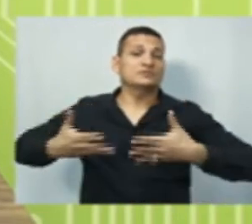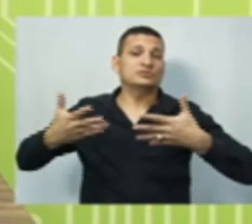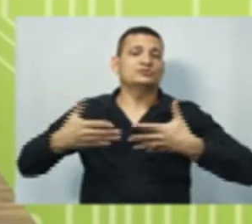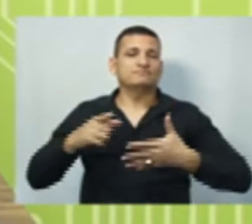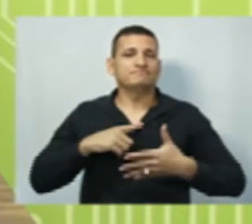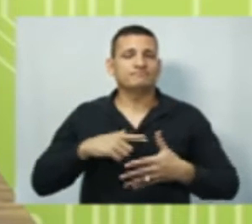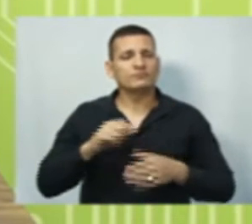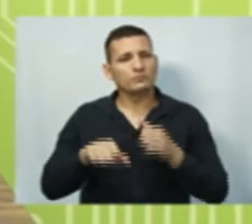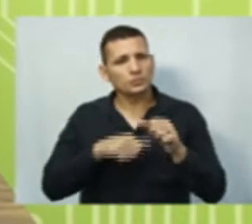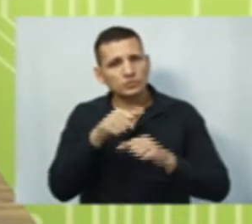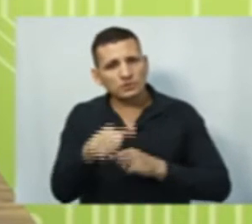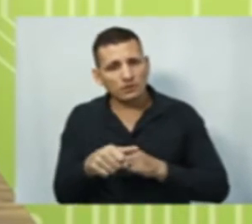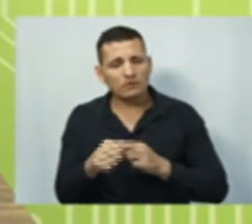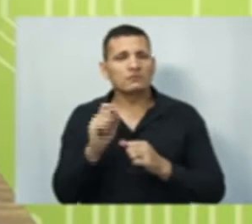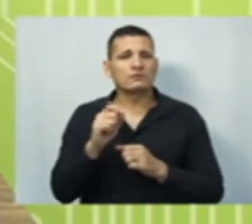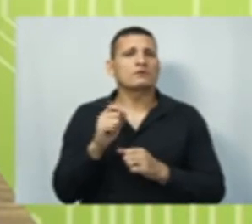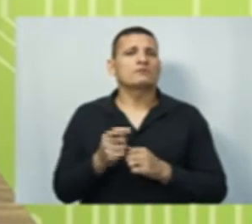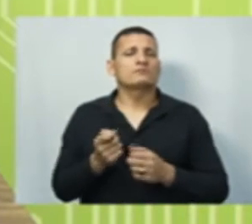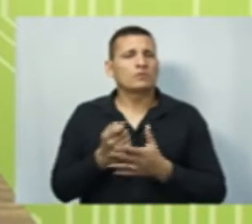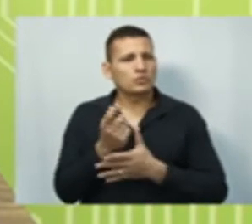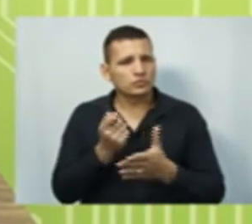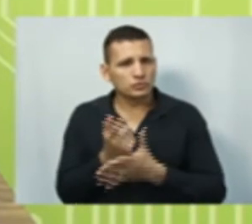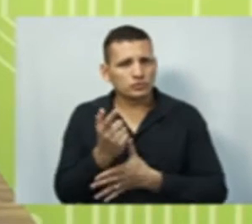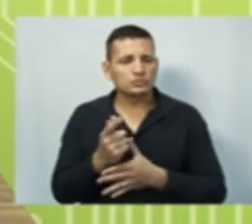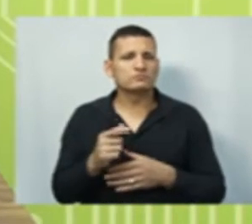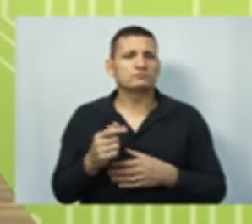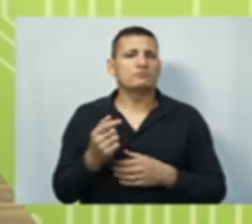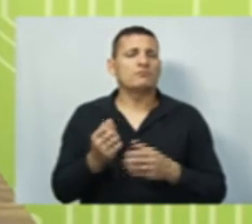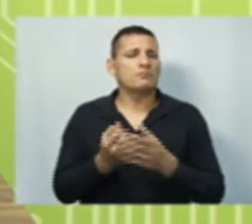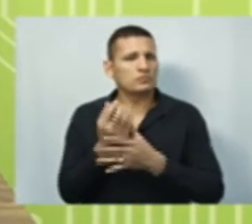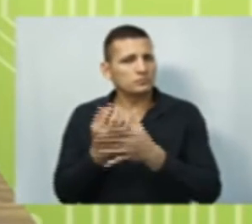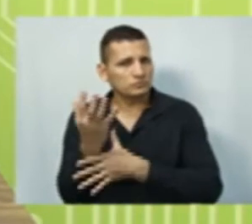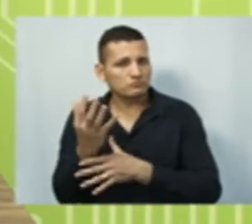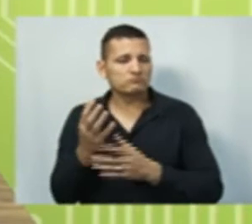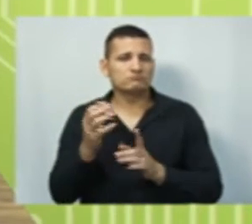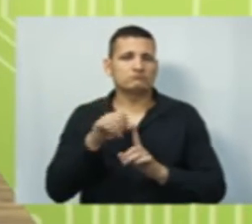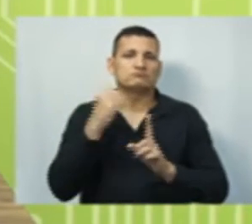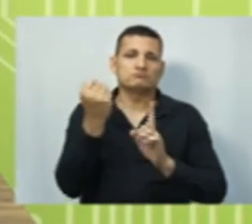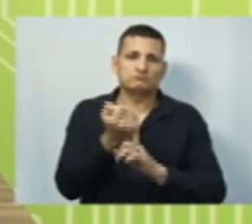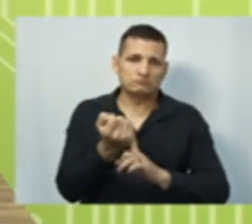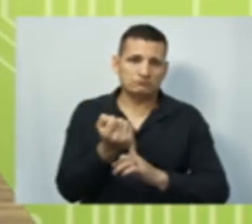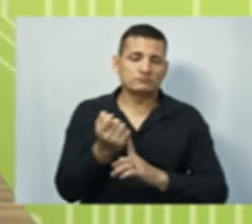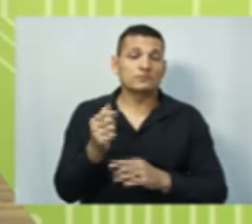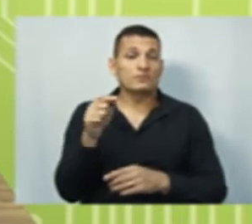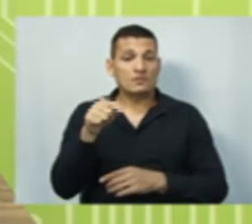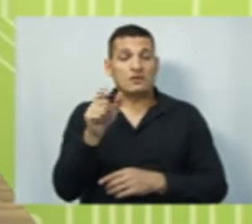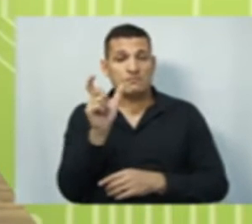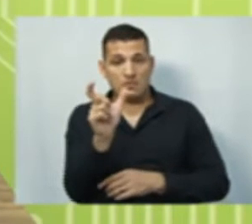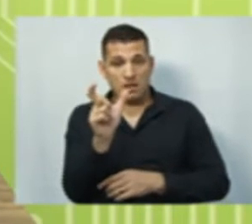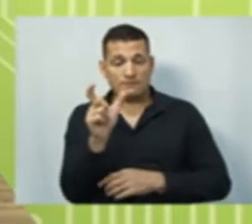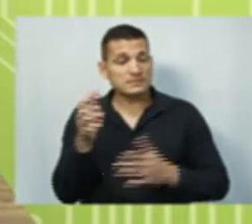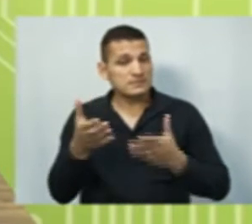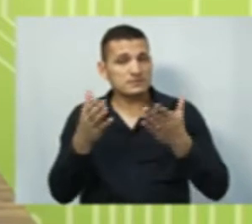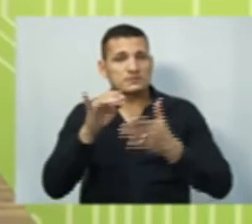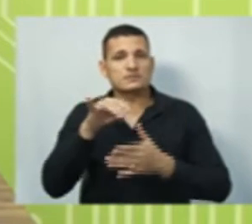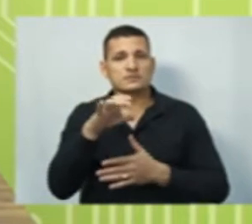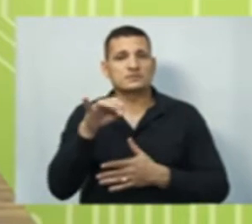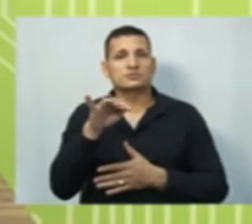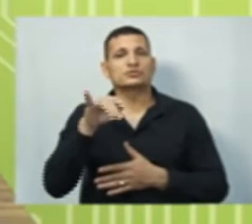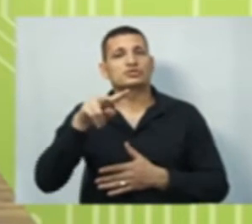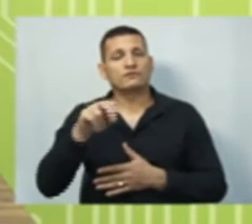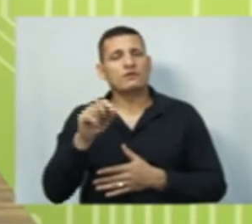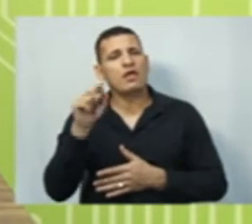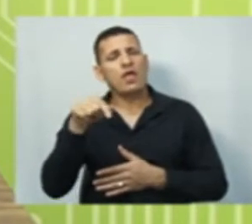molda o nosso padrão de consumo, nosso padrão de produção, nosso padrão como sociedade. Esse termo incentivos é uma maneira da economia